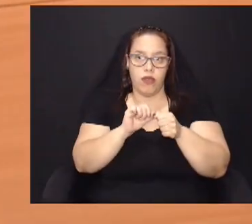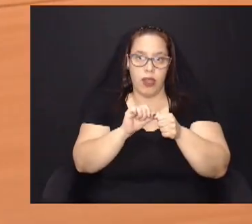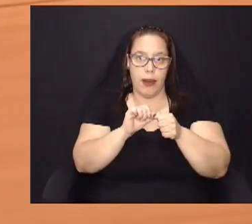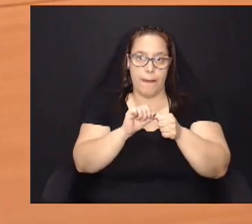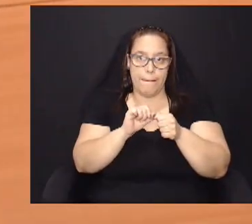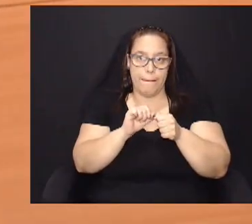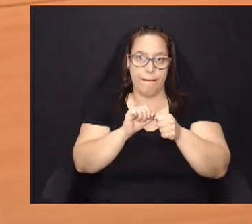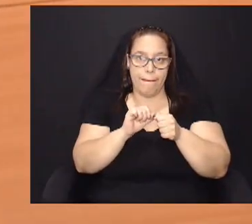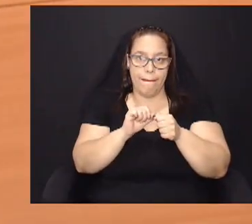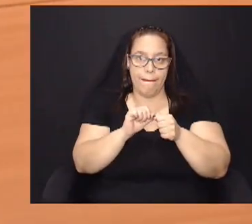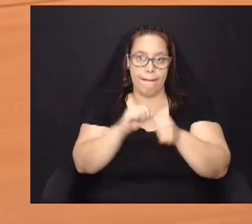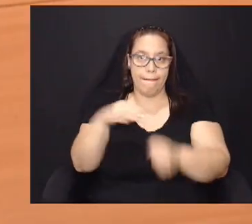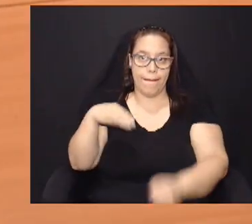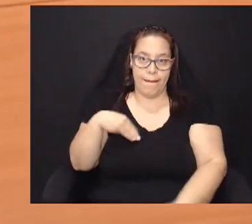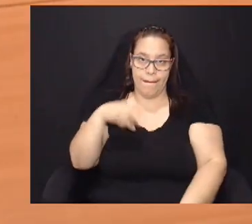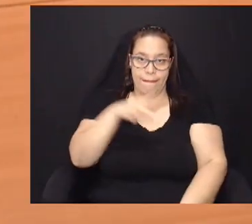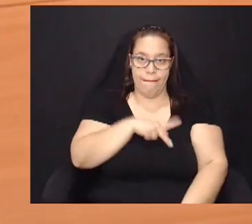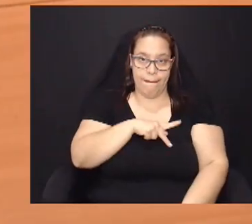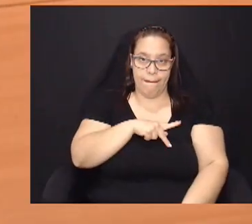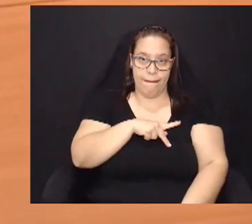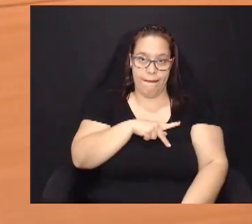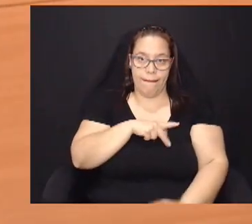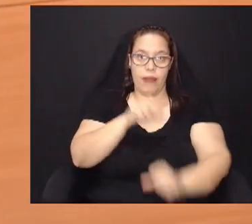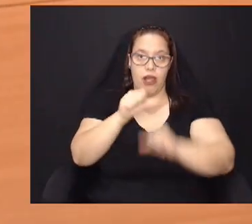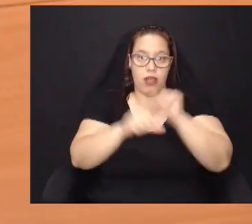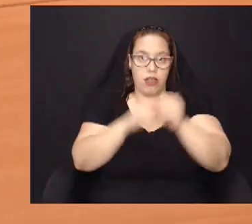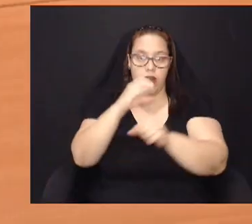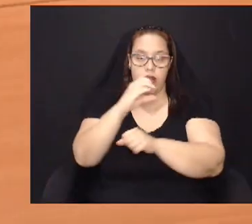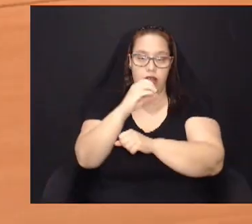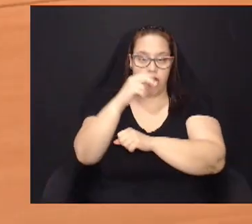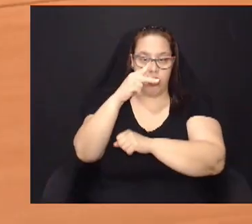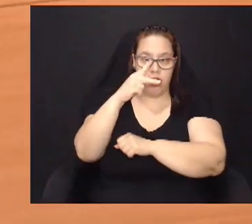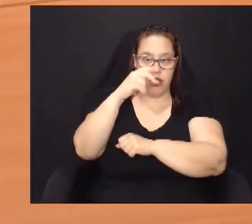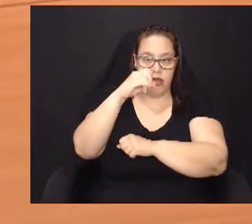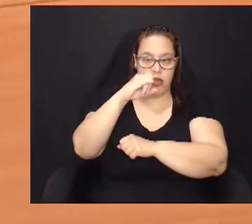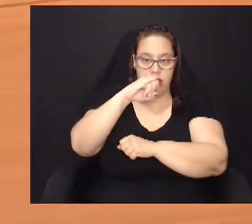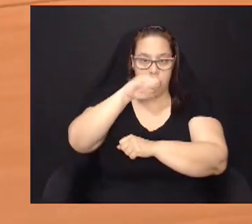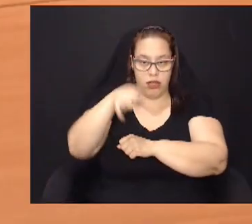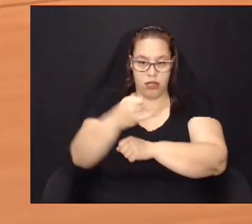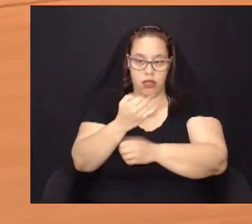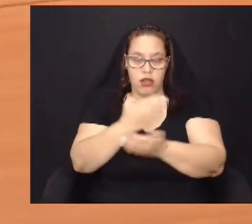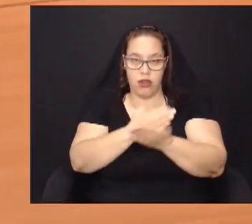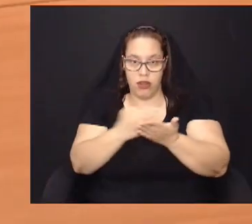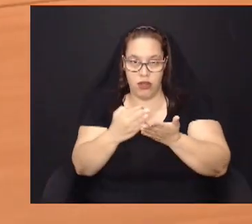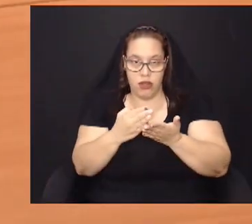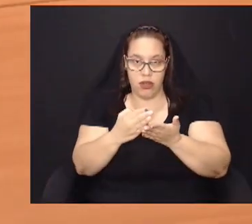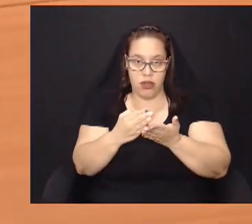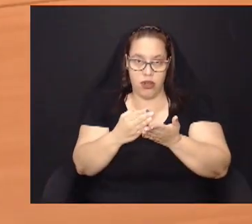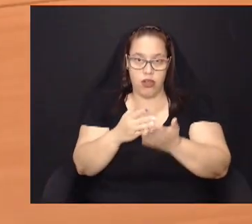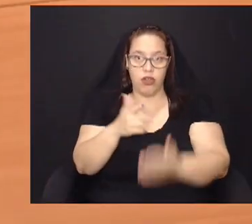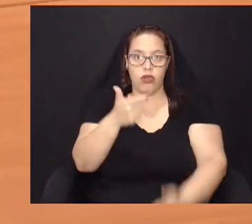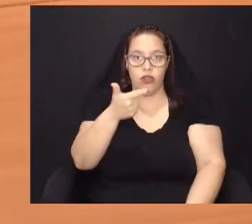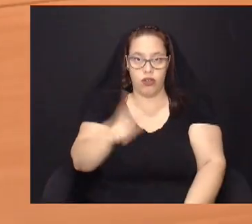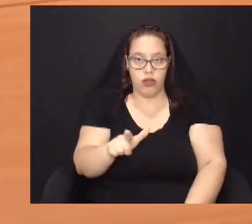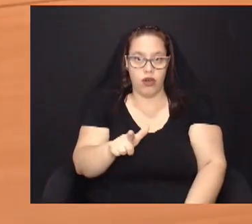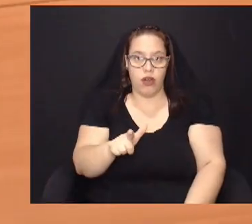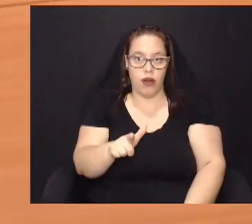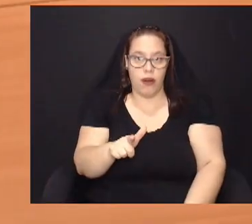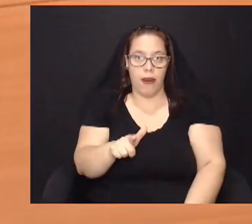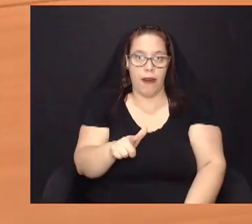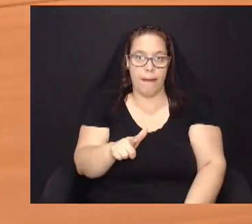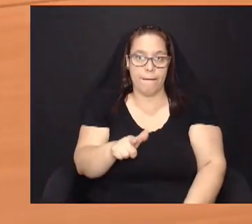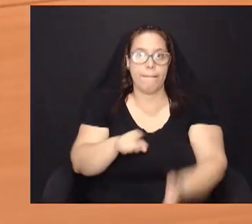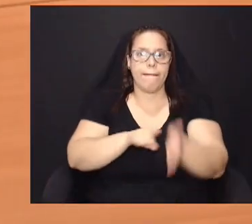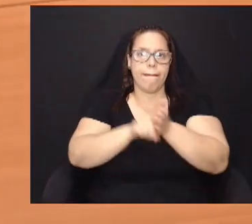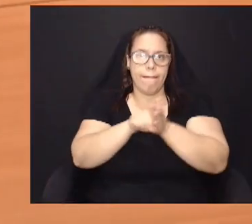gerou Ministério Público a troca de CNPJ e a gente reiniciava o rito novamente. E nós tivemos muito questionamento